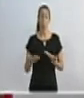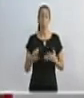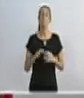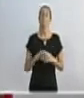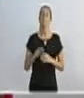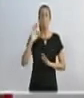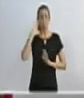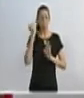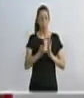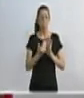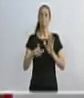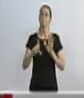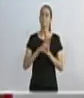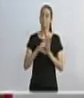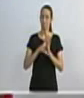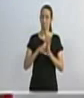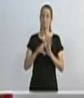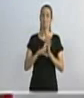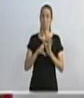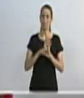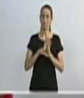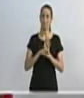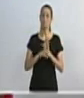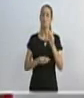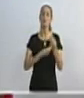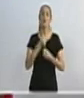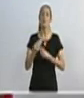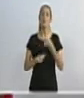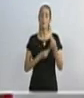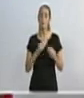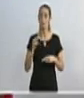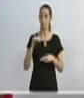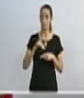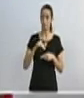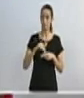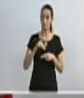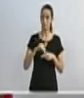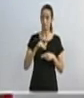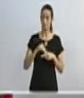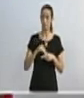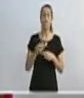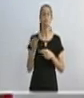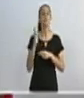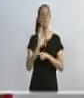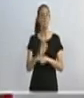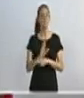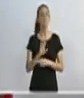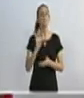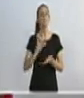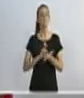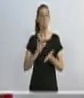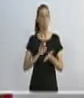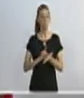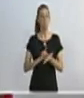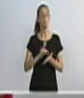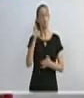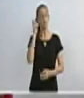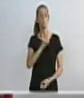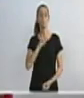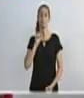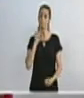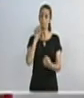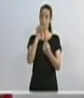legais, escancarar a estrutura municipal para facilitar o alcance dos